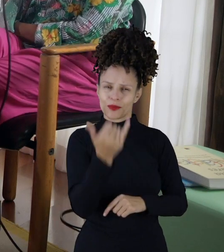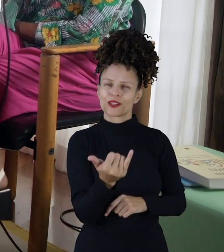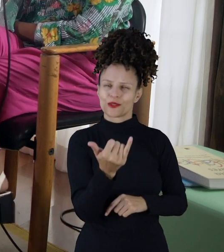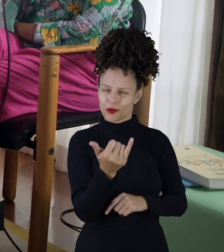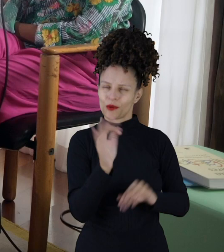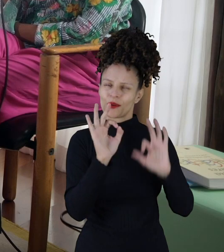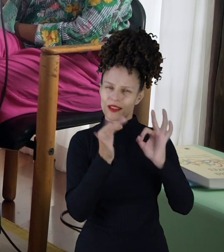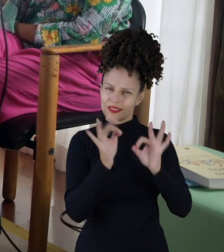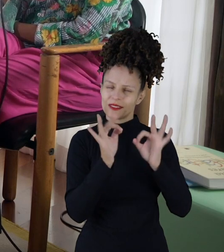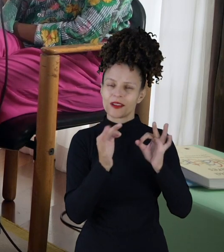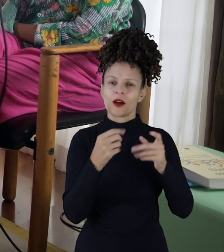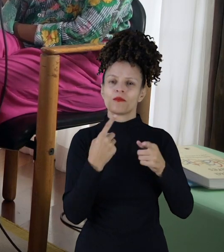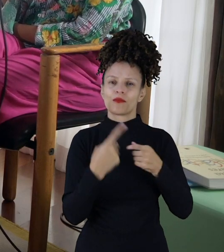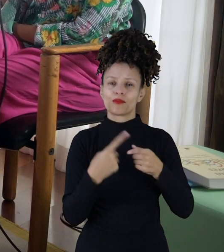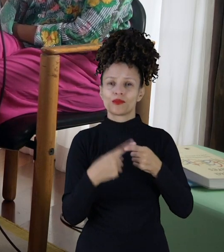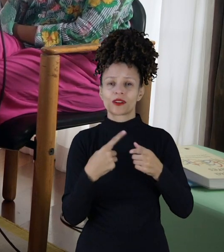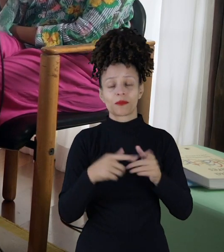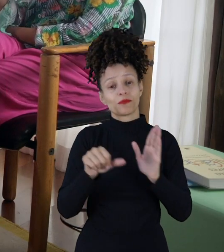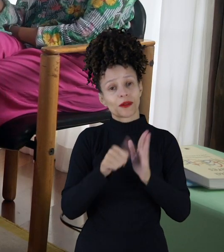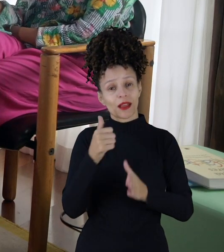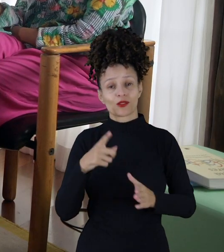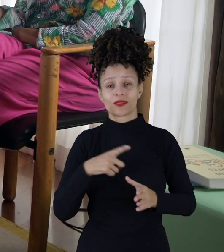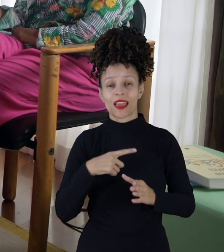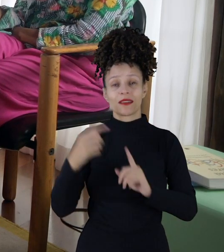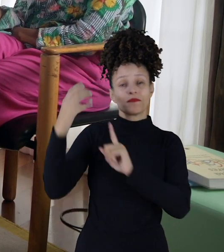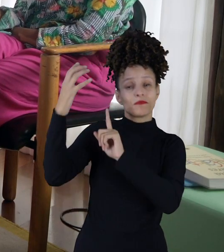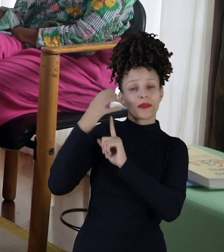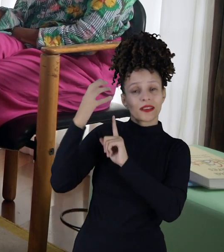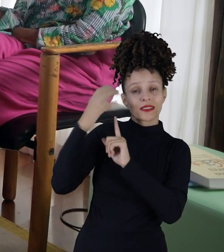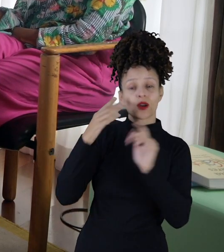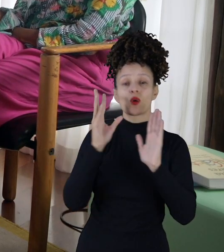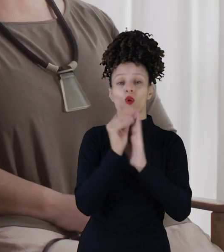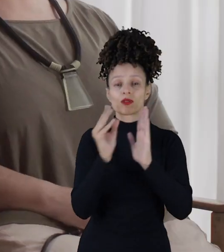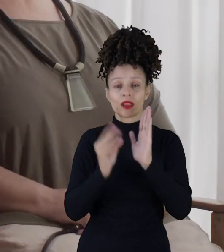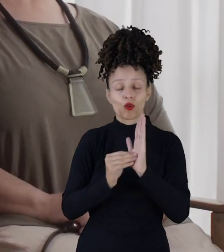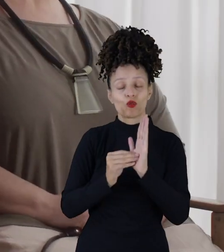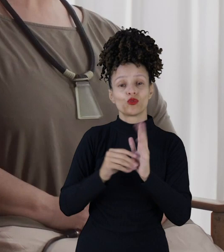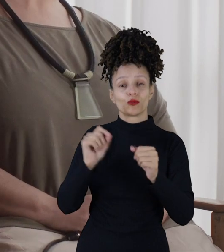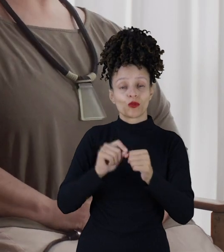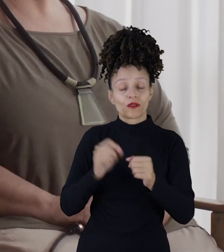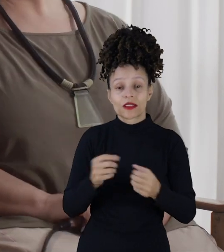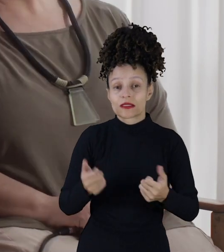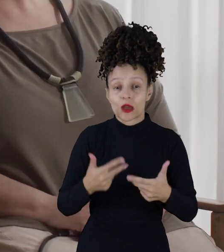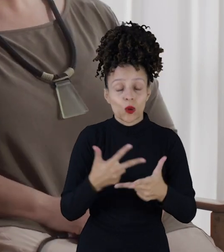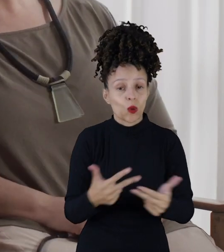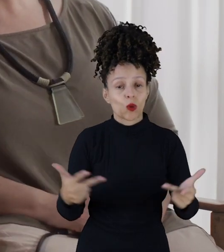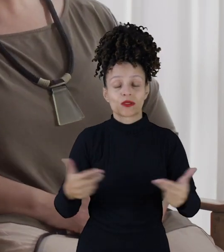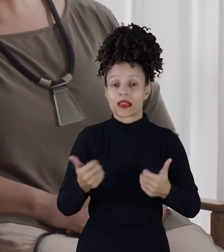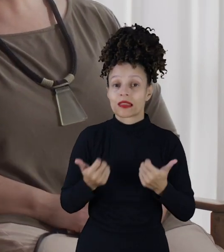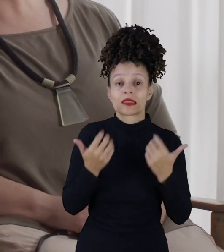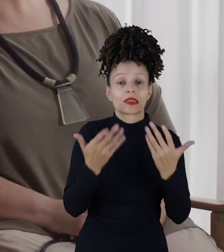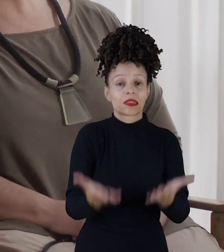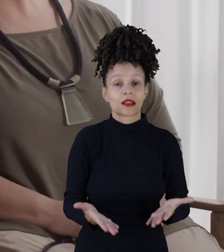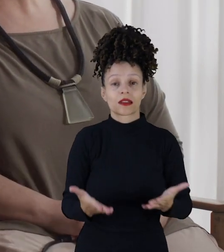perdoe, Célia, porque assim, tentando. primeiro que existe tanta pressão por conteúdos, por produção, por,